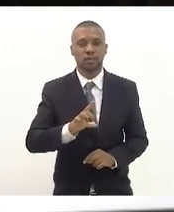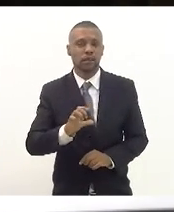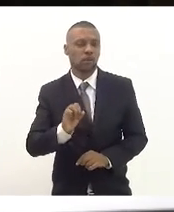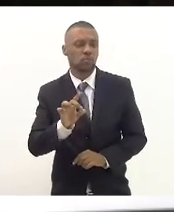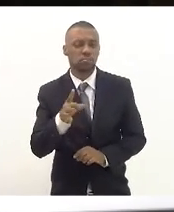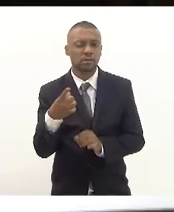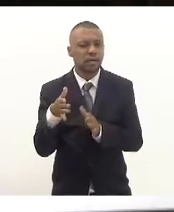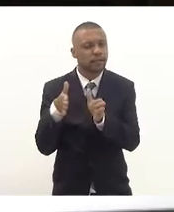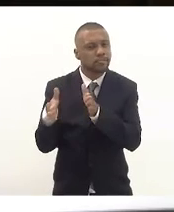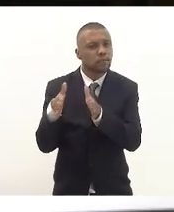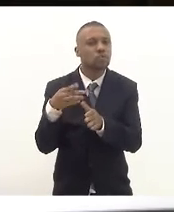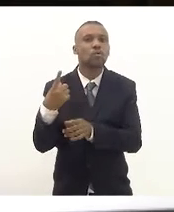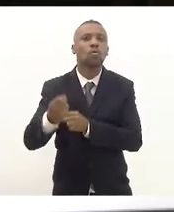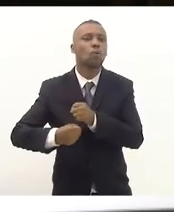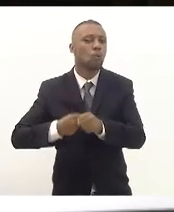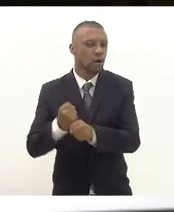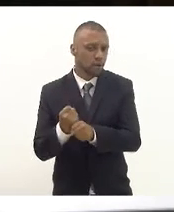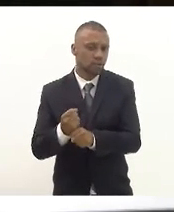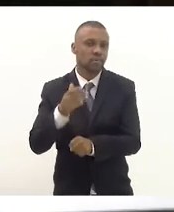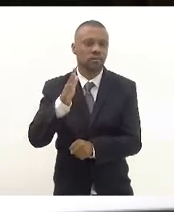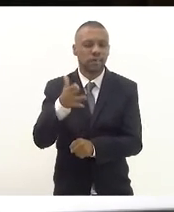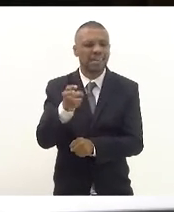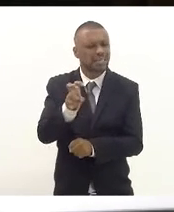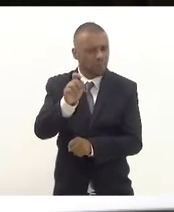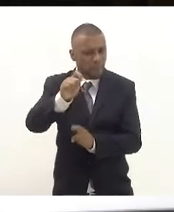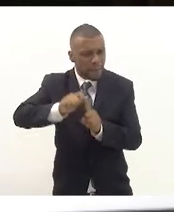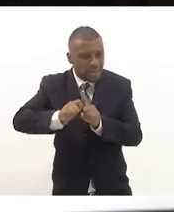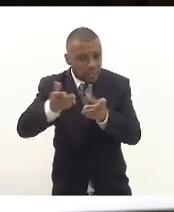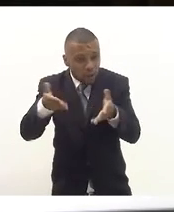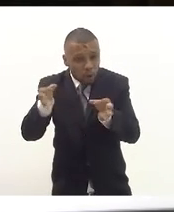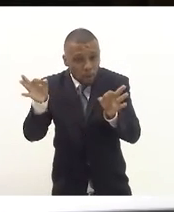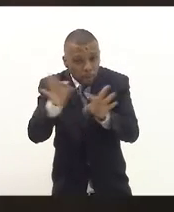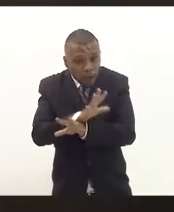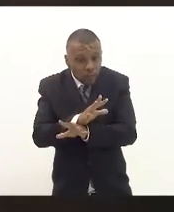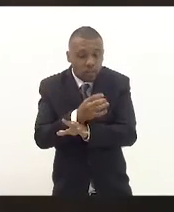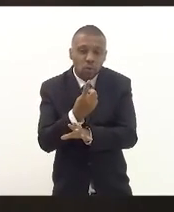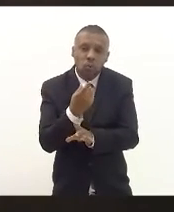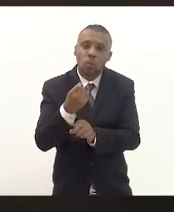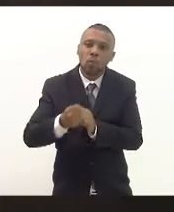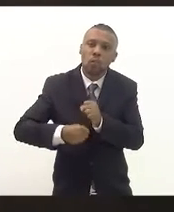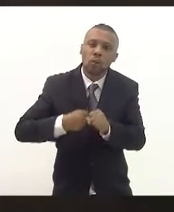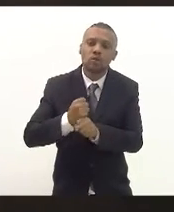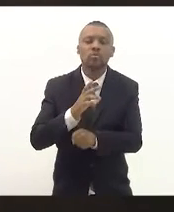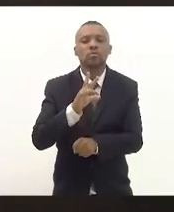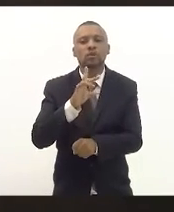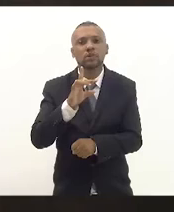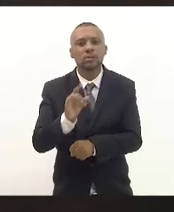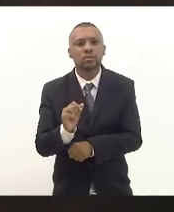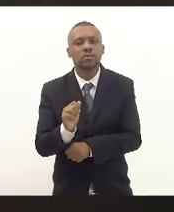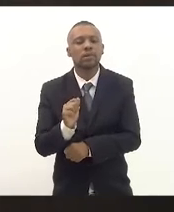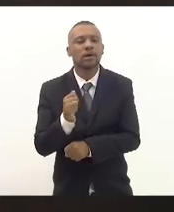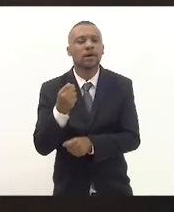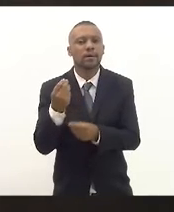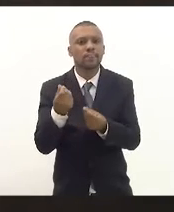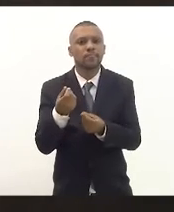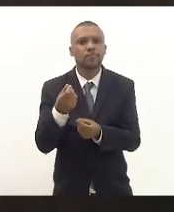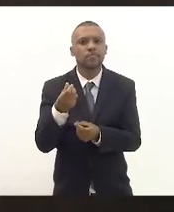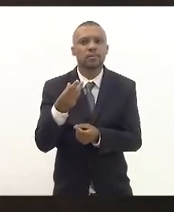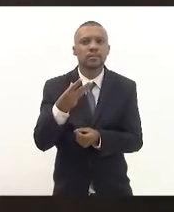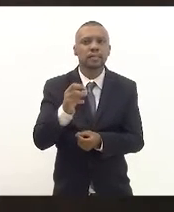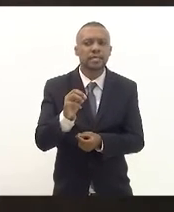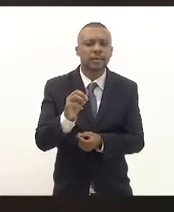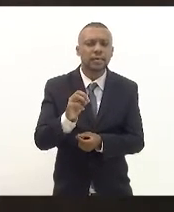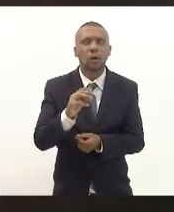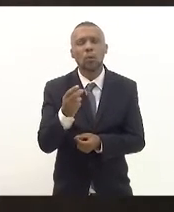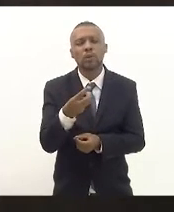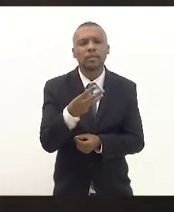ano o e 5 meses agora completando no dia há 30